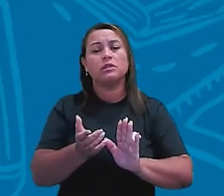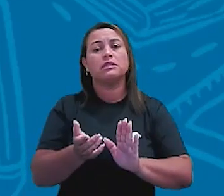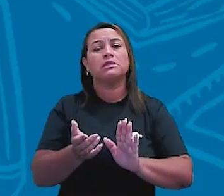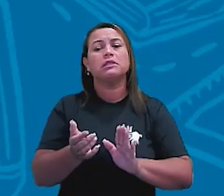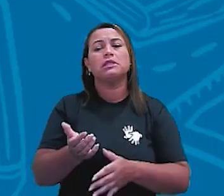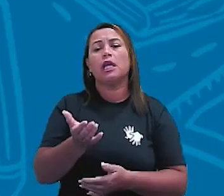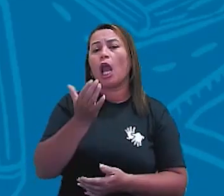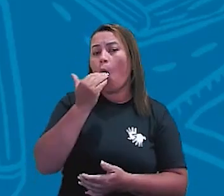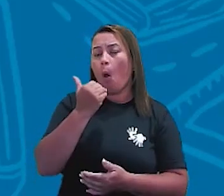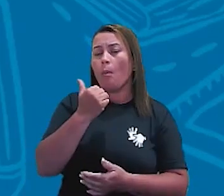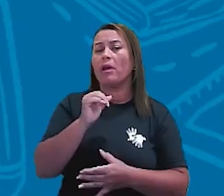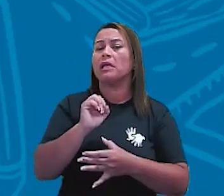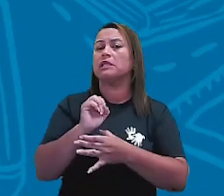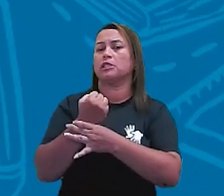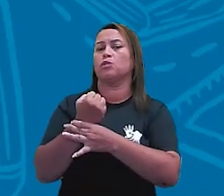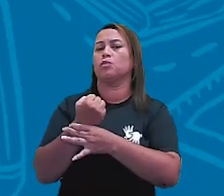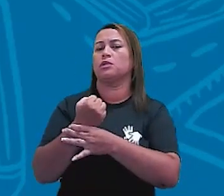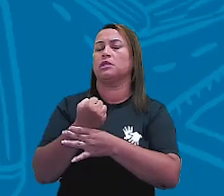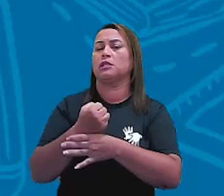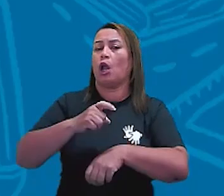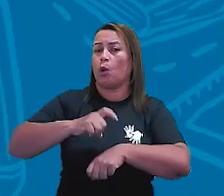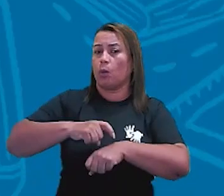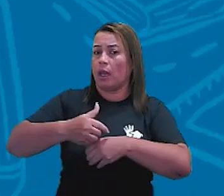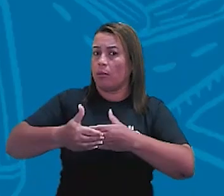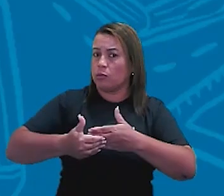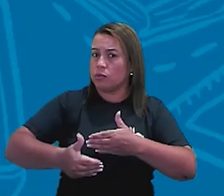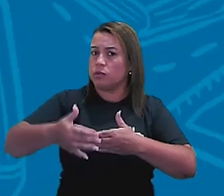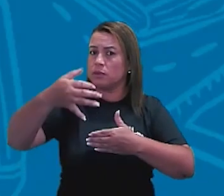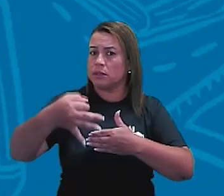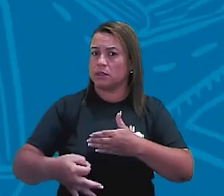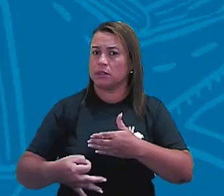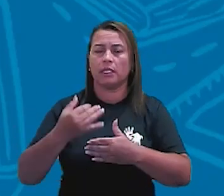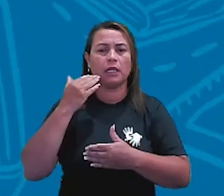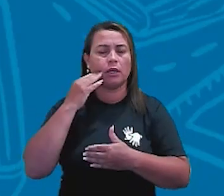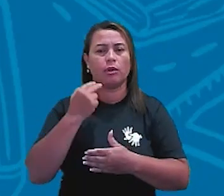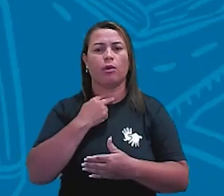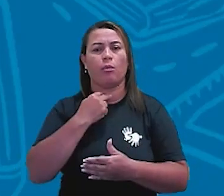forma mais segura, num tempo que seja mais seguro. Então, não é